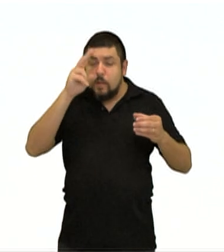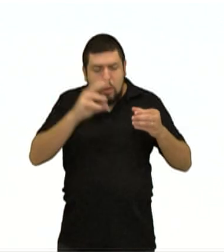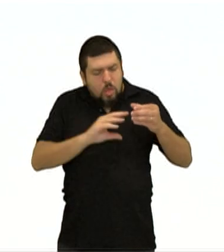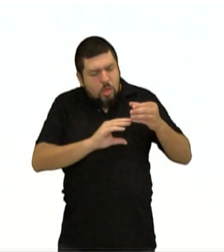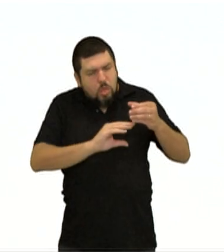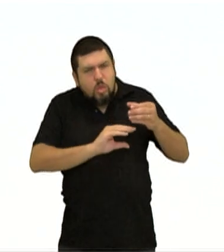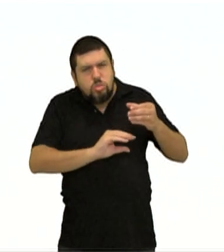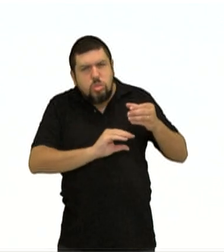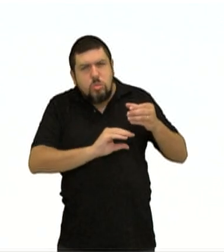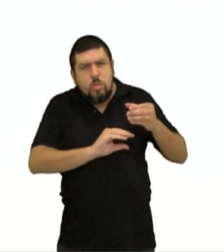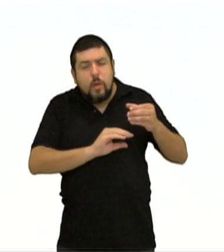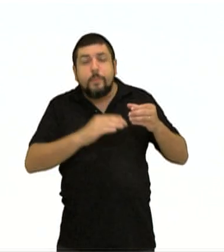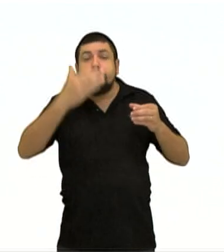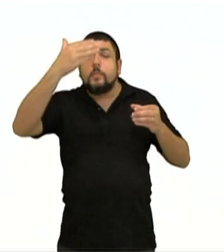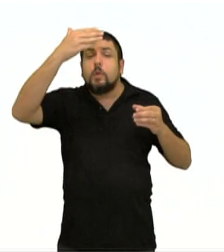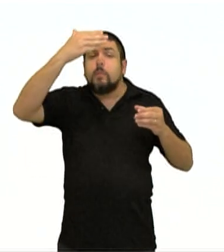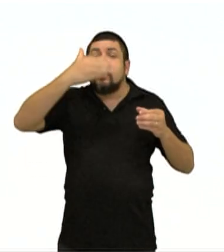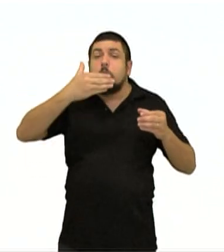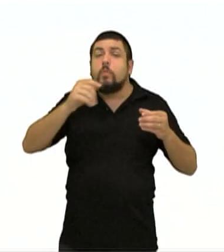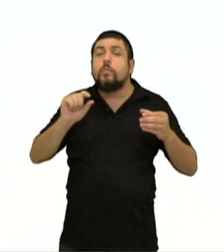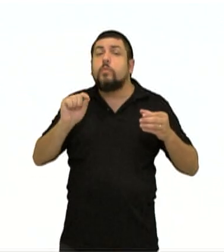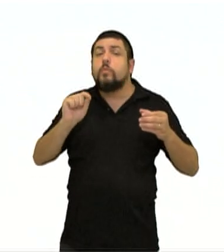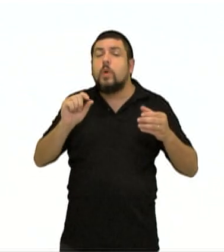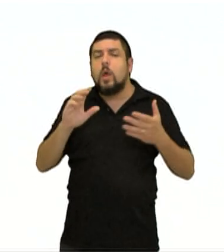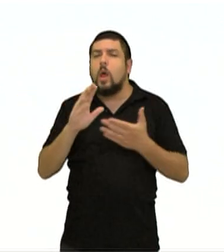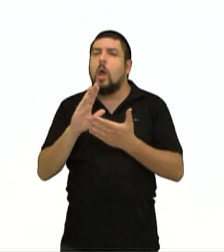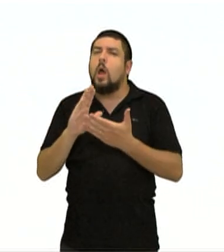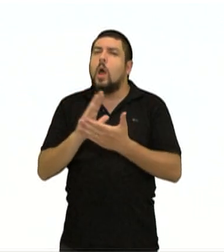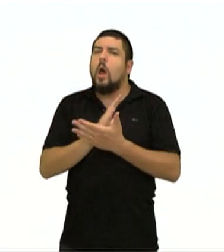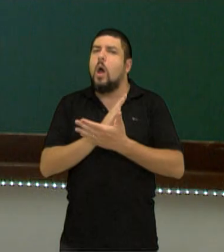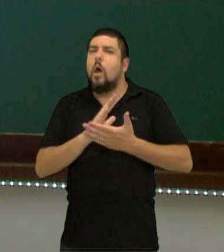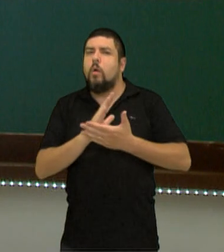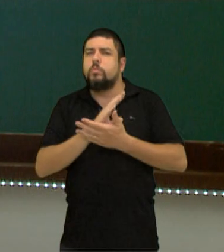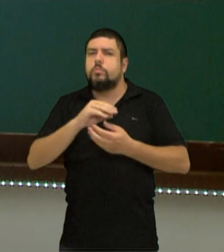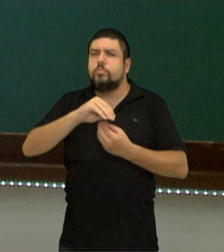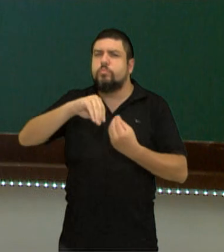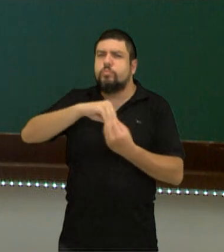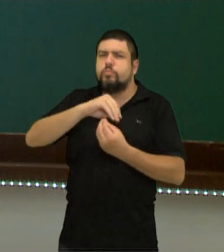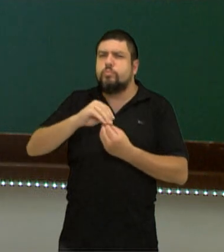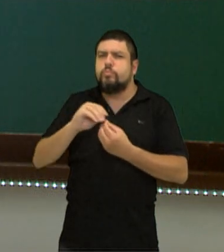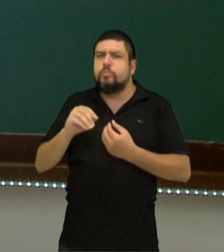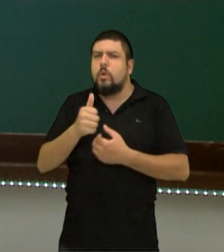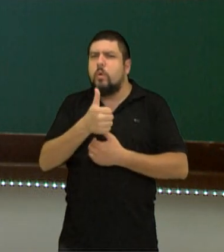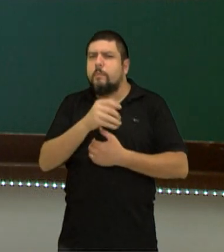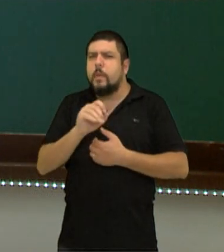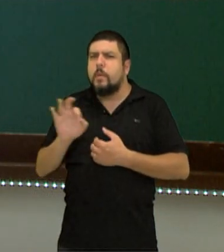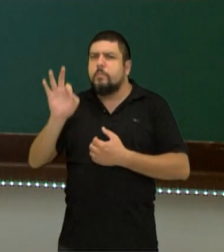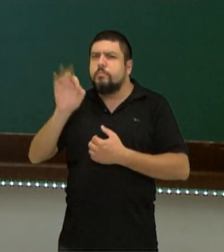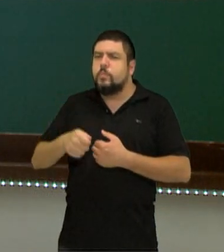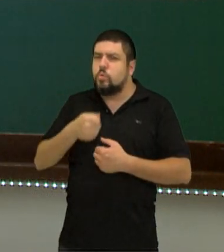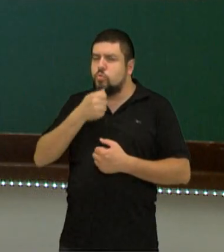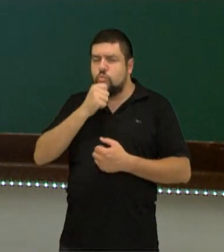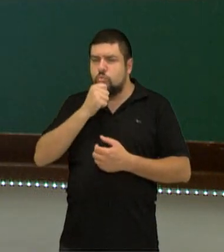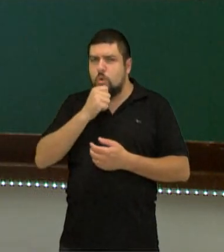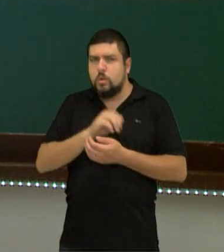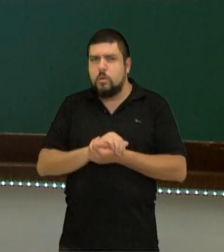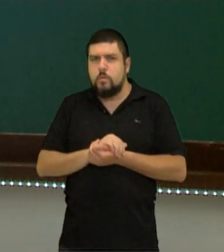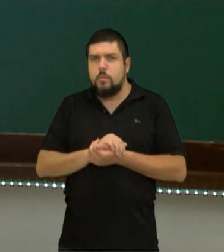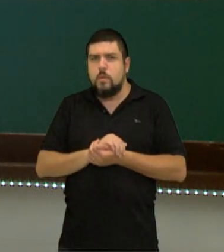fundo? Provando que alguns materiais não se misturam completamente. A propriedade que as substâncias têm